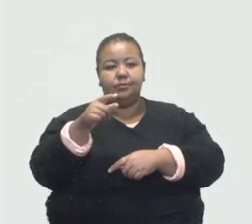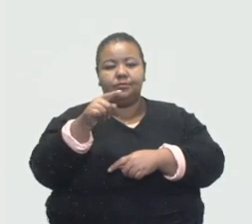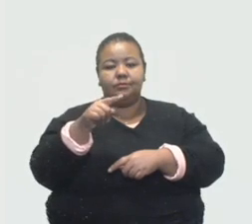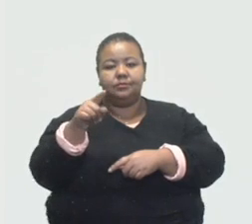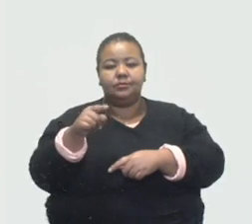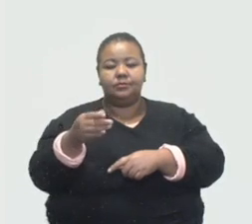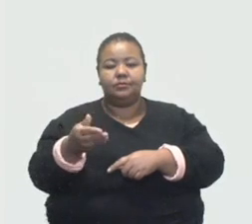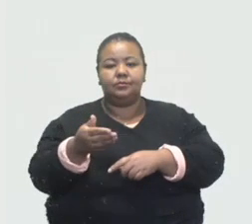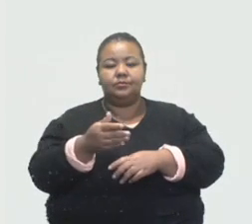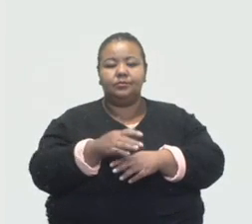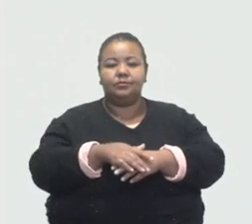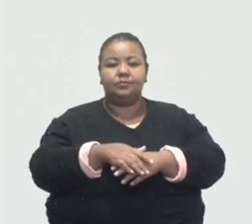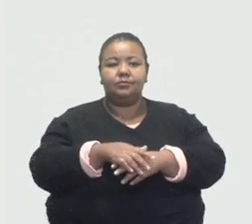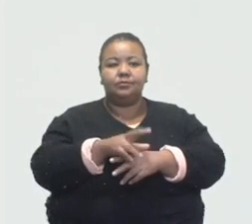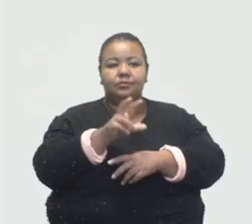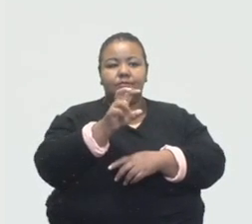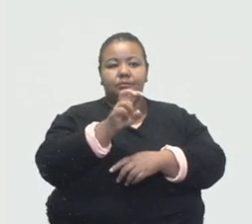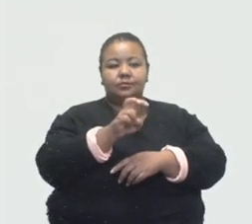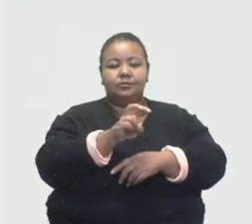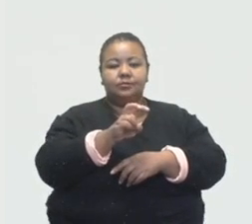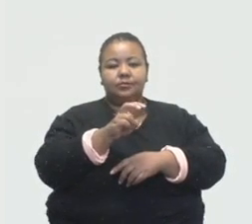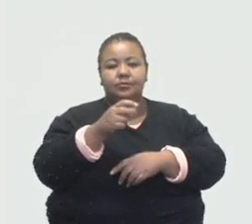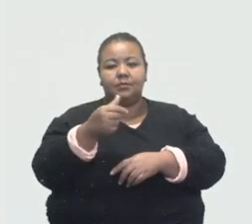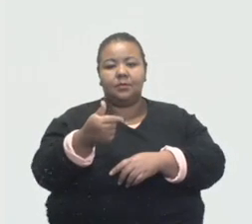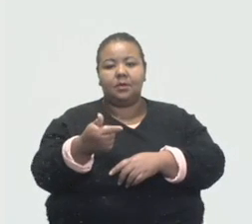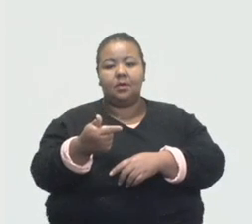quem? 5 menos 1,